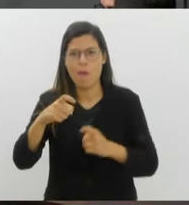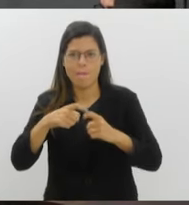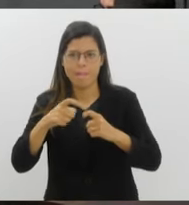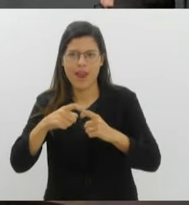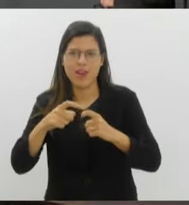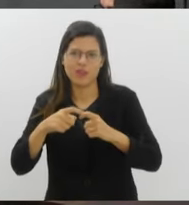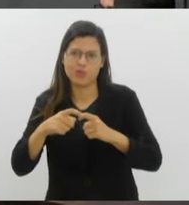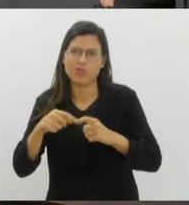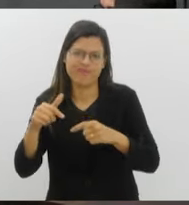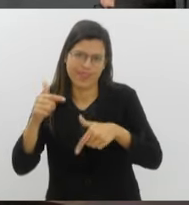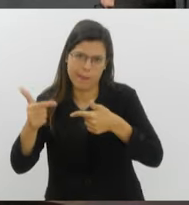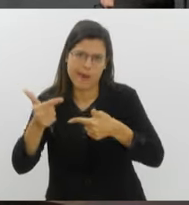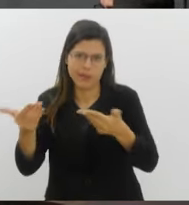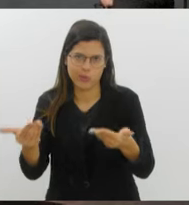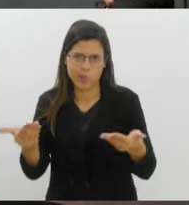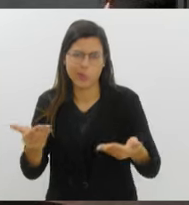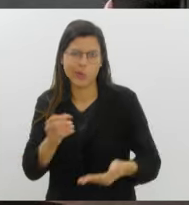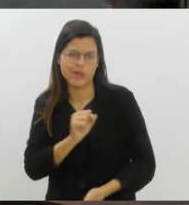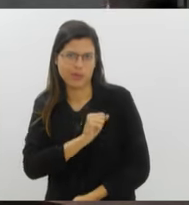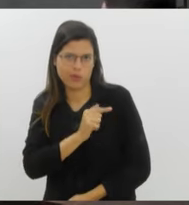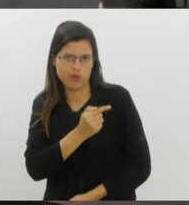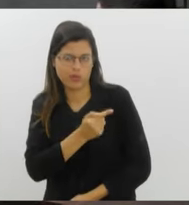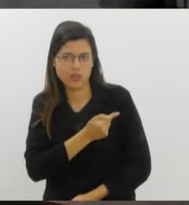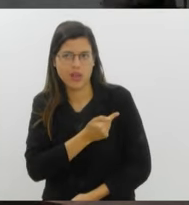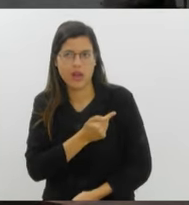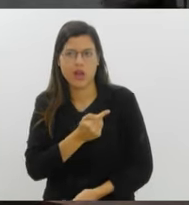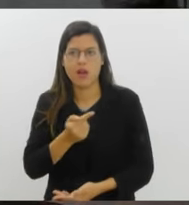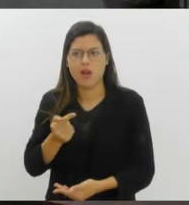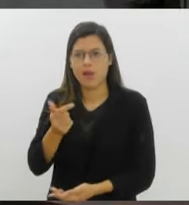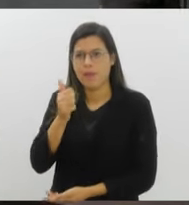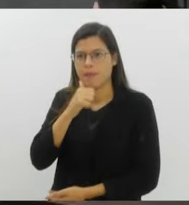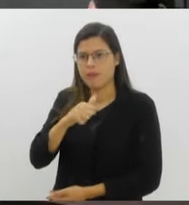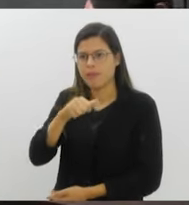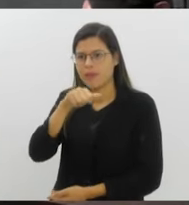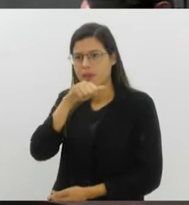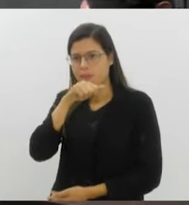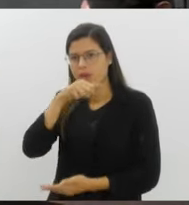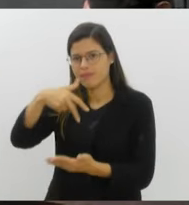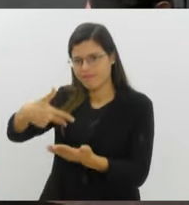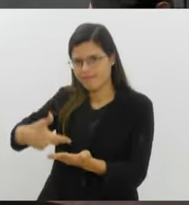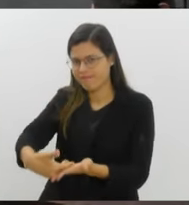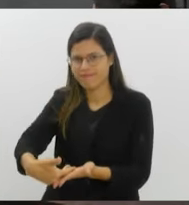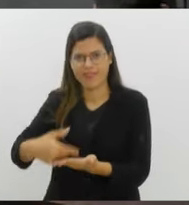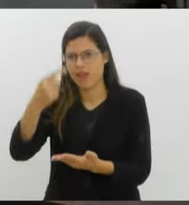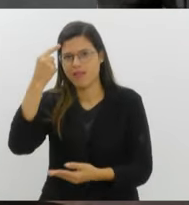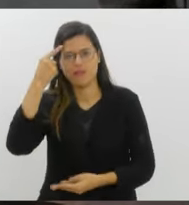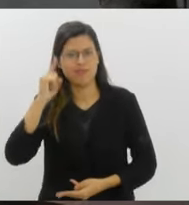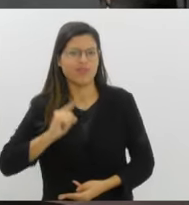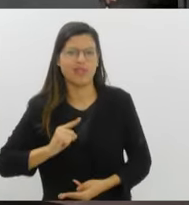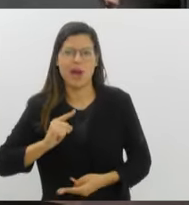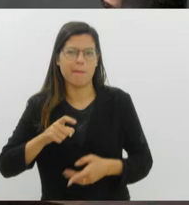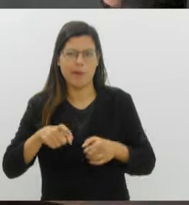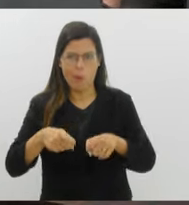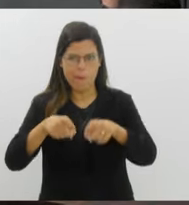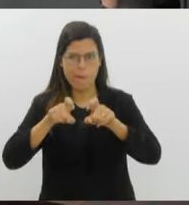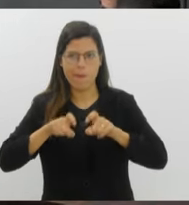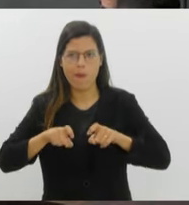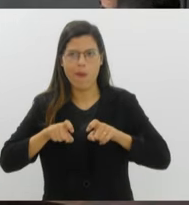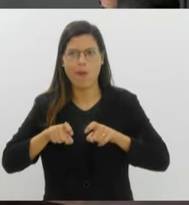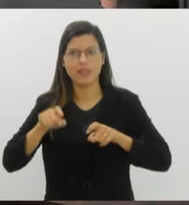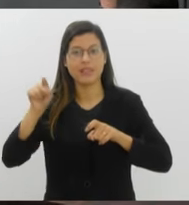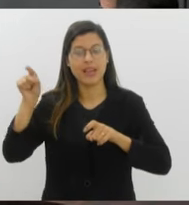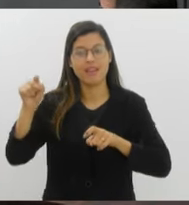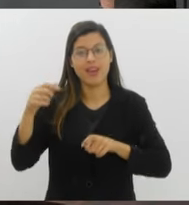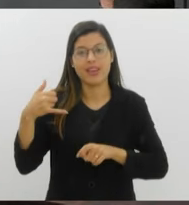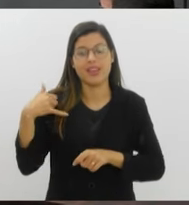Gonçalo, né? Minha mãe está acamada, nem sabe ainda que eu estou tomando posse, porque ela está lá e está com